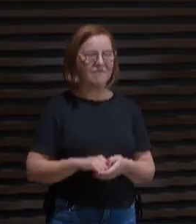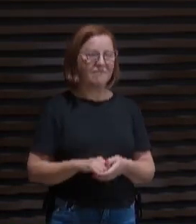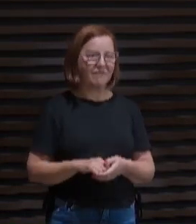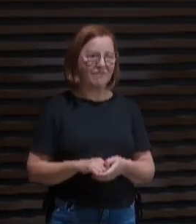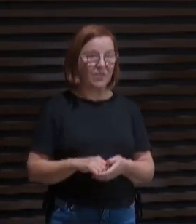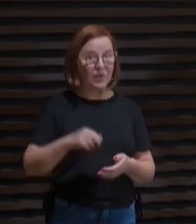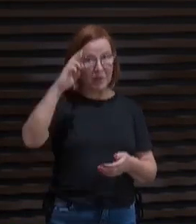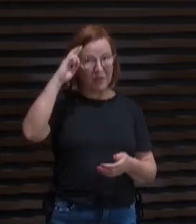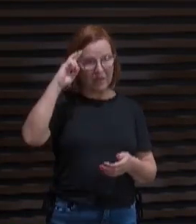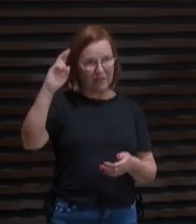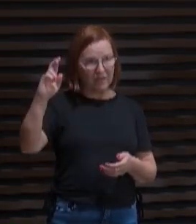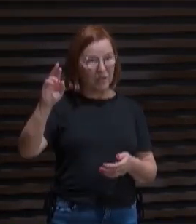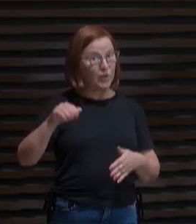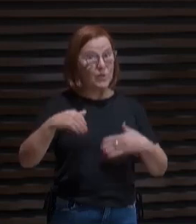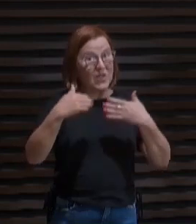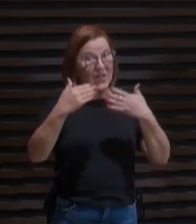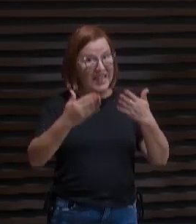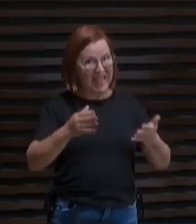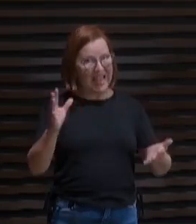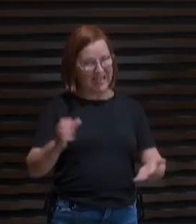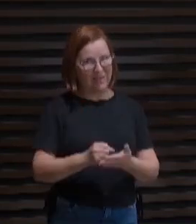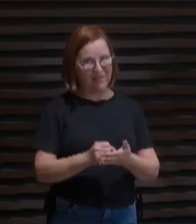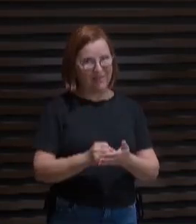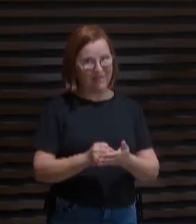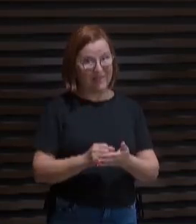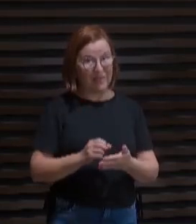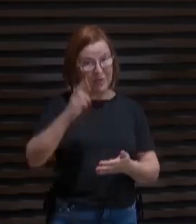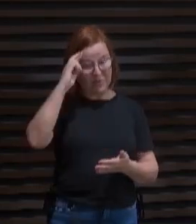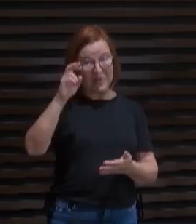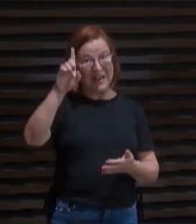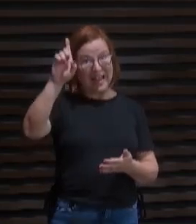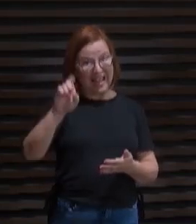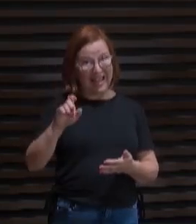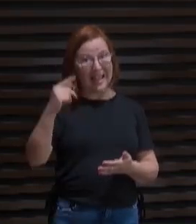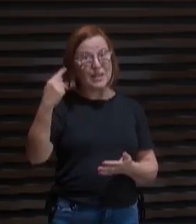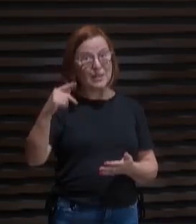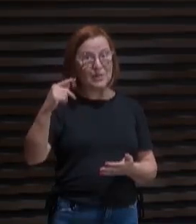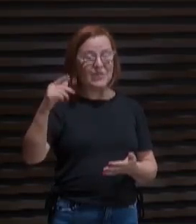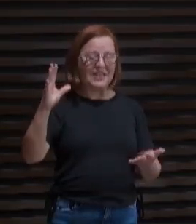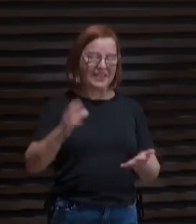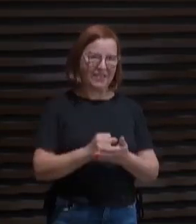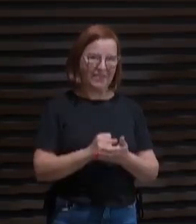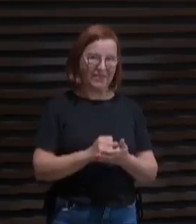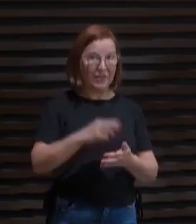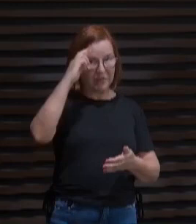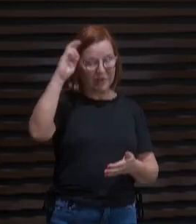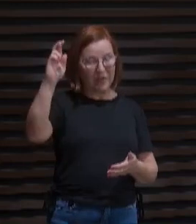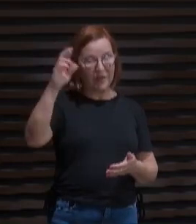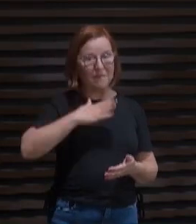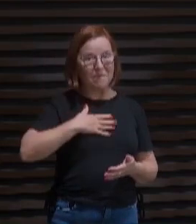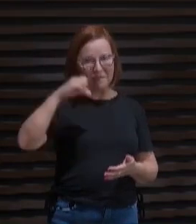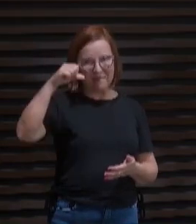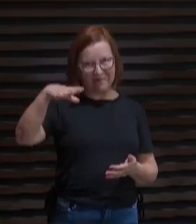O Senhor não te dá a salvação, Ele vem ser a sua salvação. O Senhor é a minha luz e a